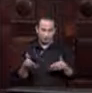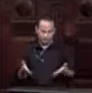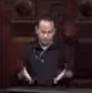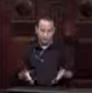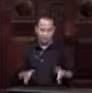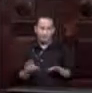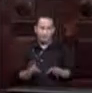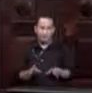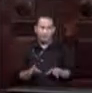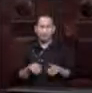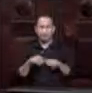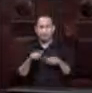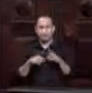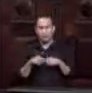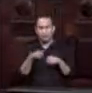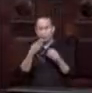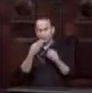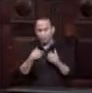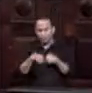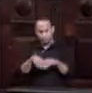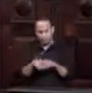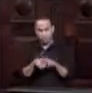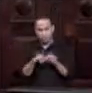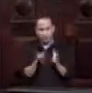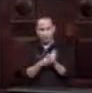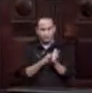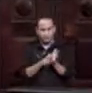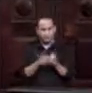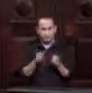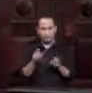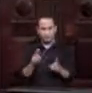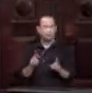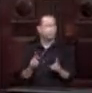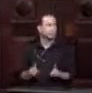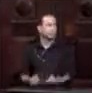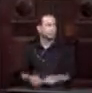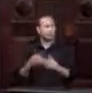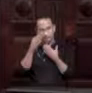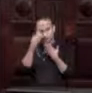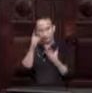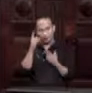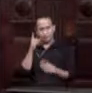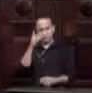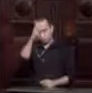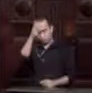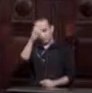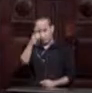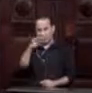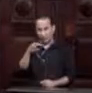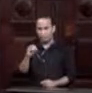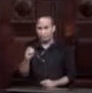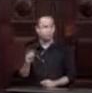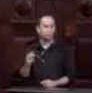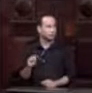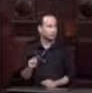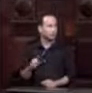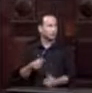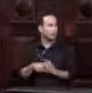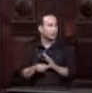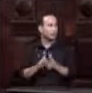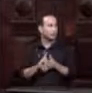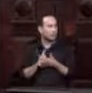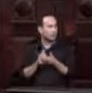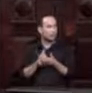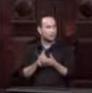essa matéria que foi muito bem conduzida por Vossa Excelência. Parabéns, deputado André Siciliano. Obrigado, deputado Tio Carlos. A presidência, antes de encerrar a presente